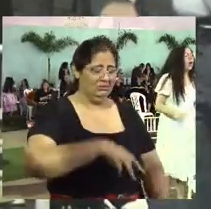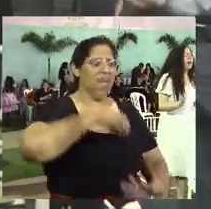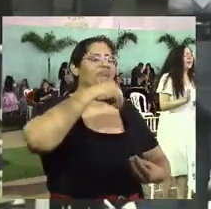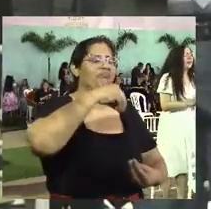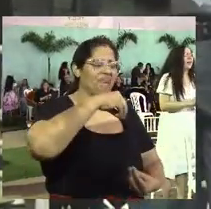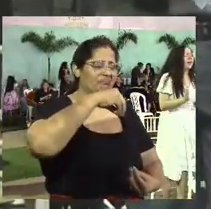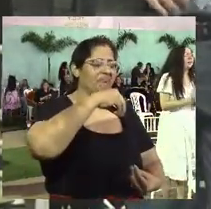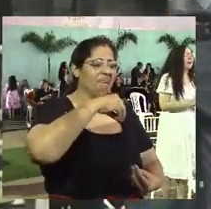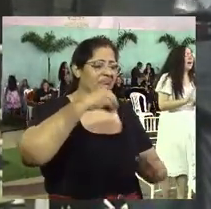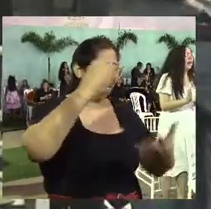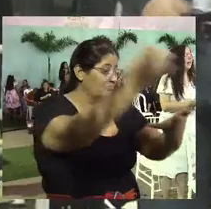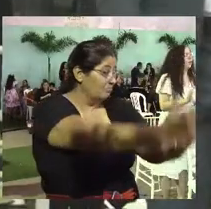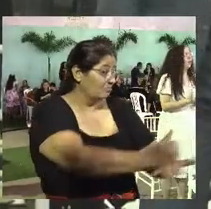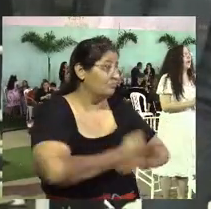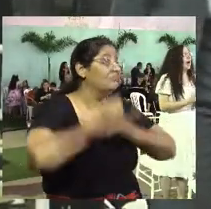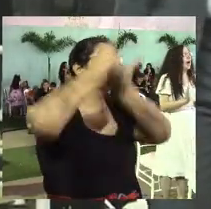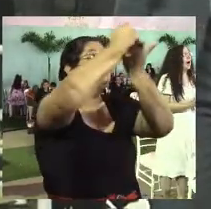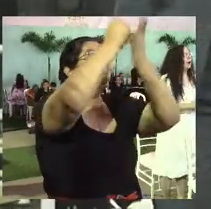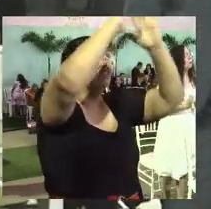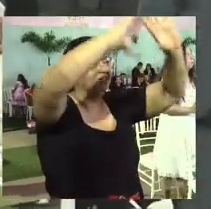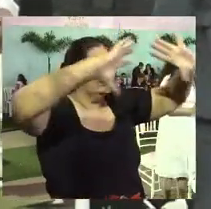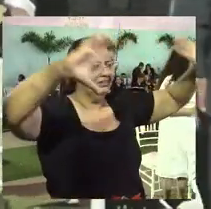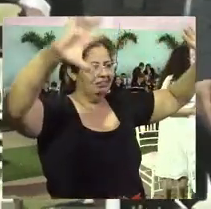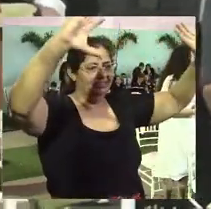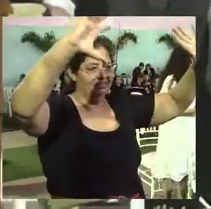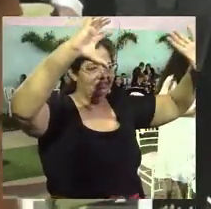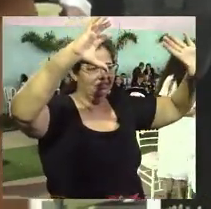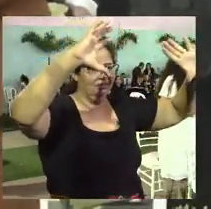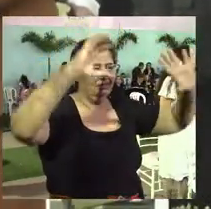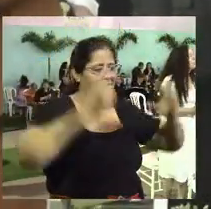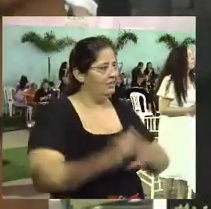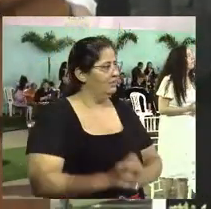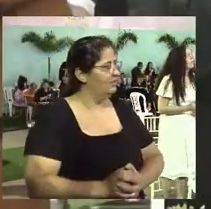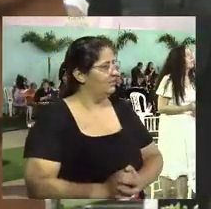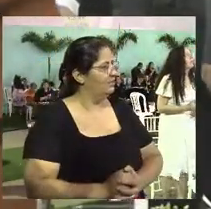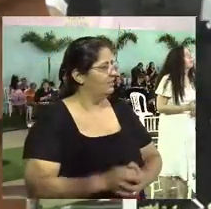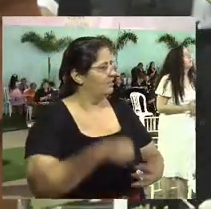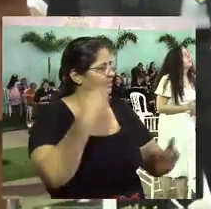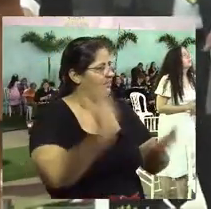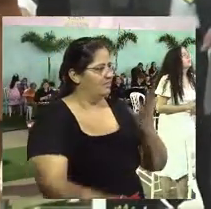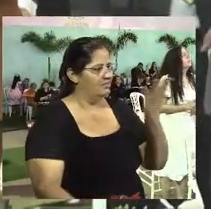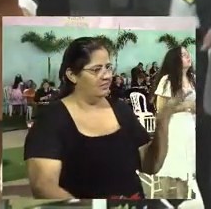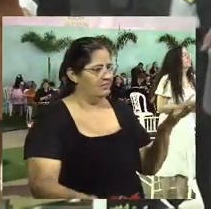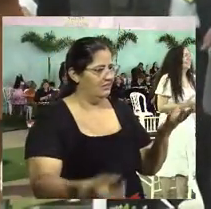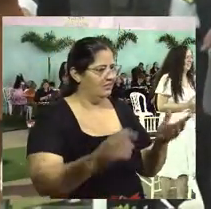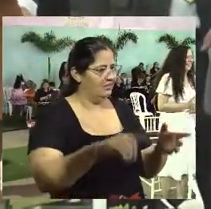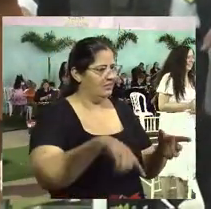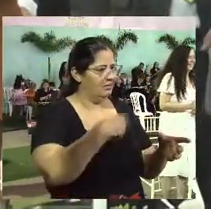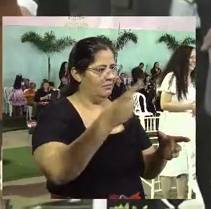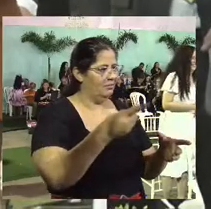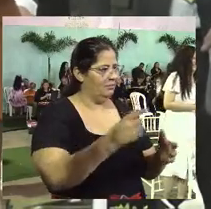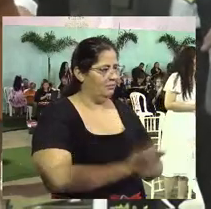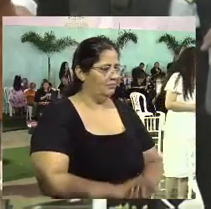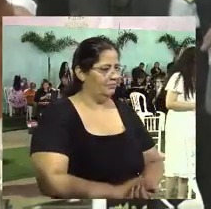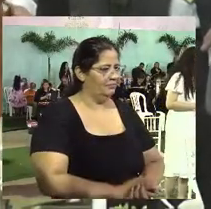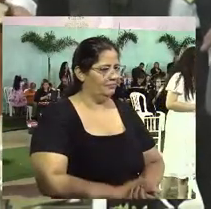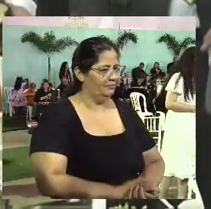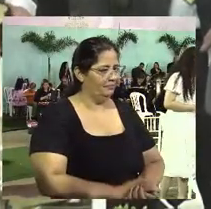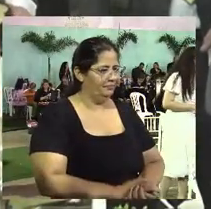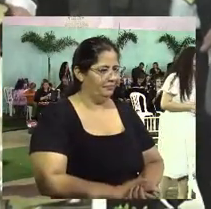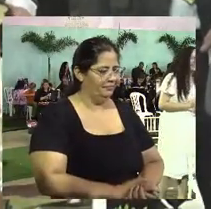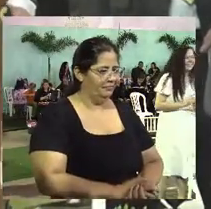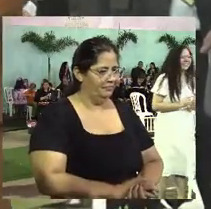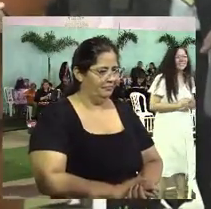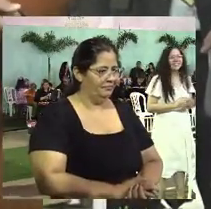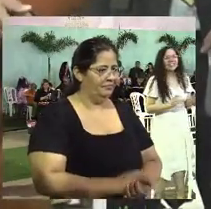senhor pega o seu carro a moto cara e a mensagem eu vou perder Depois assiste pelo YouTube você vai perder nada uma mensagem